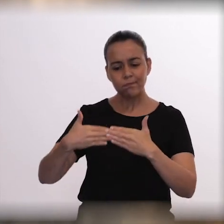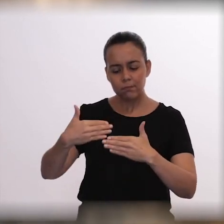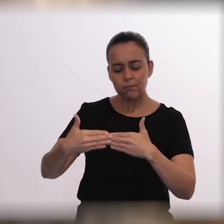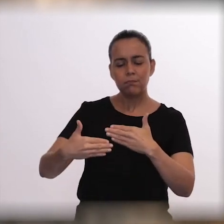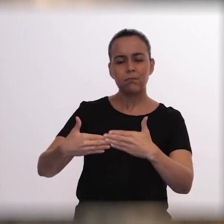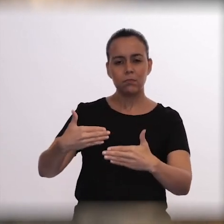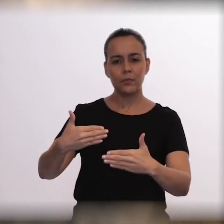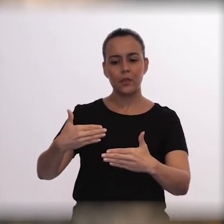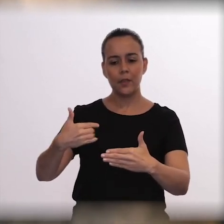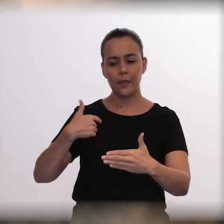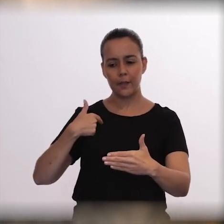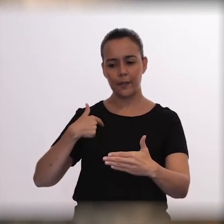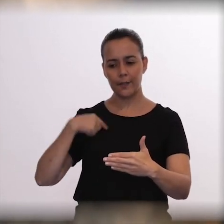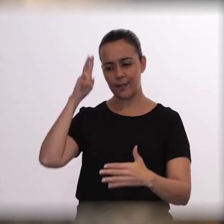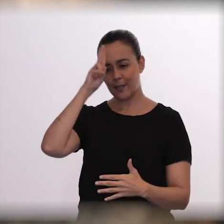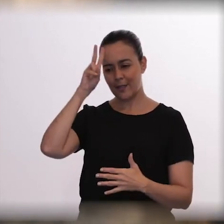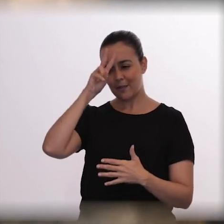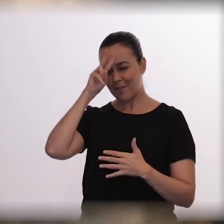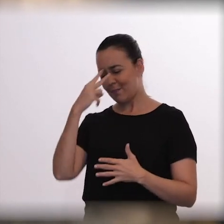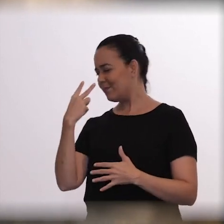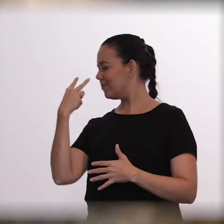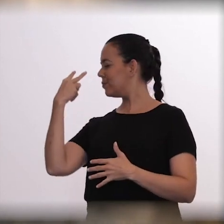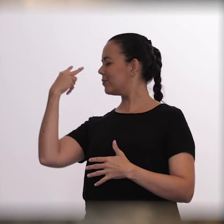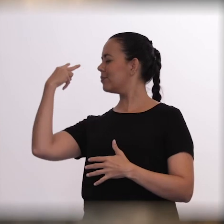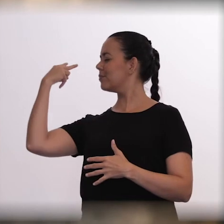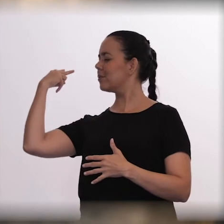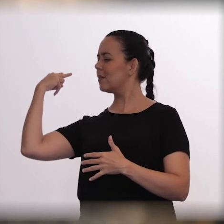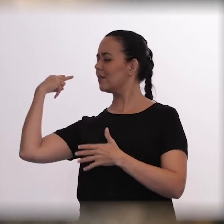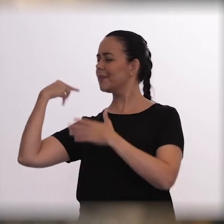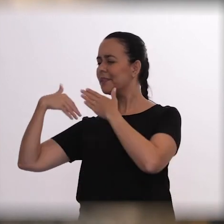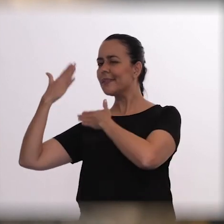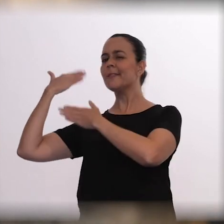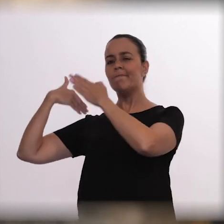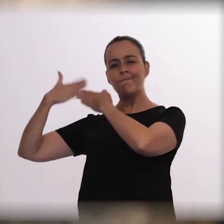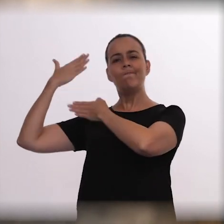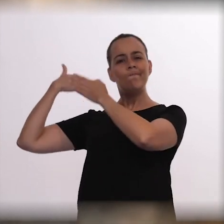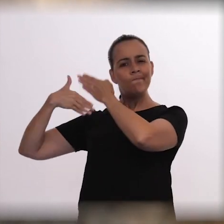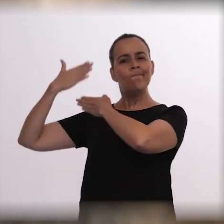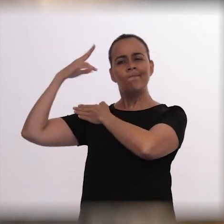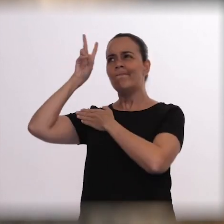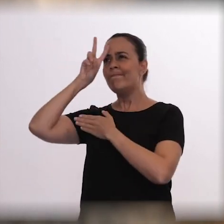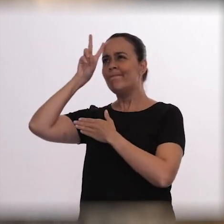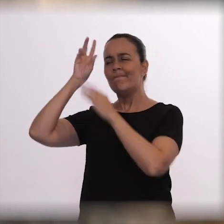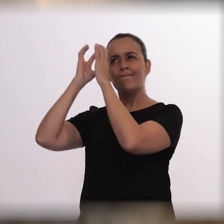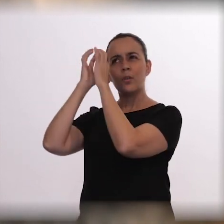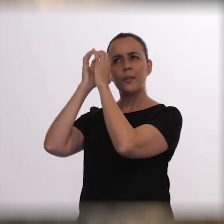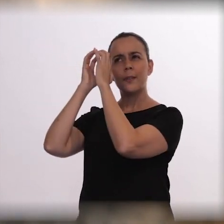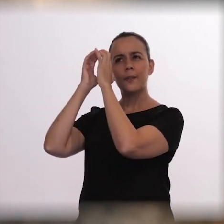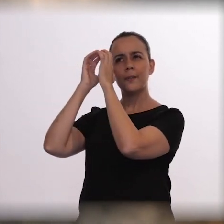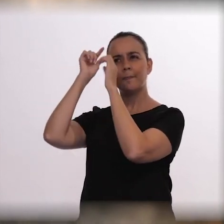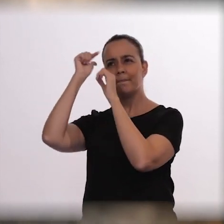mexi com muita coisa que estava esquecida, né? Muitos aspectos passados que eu